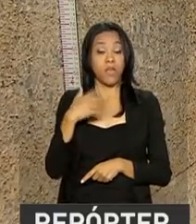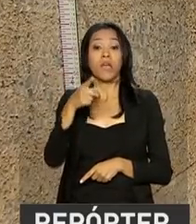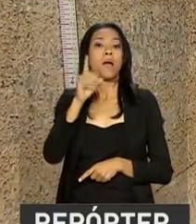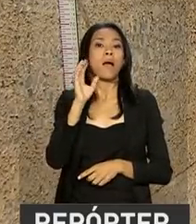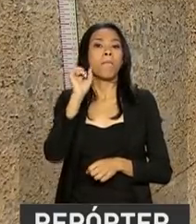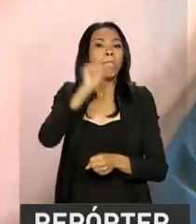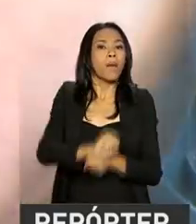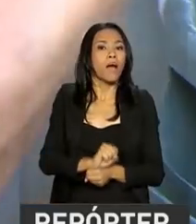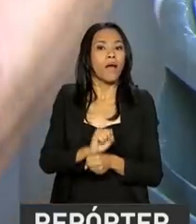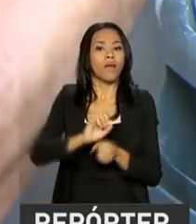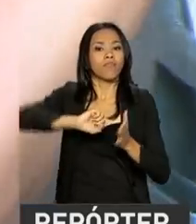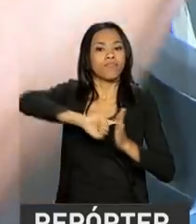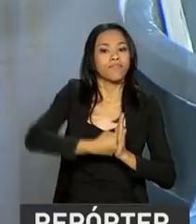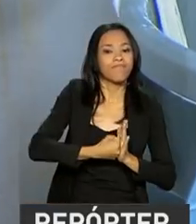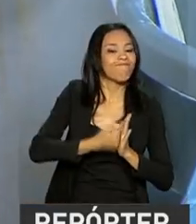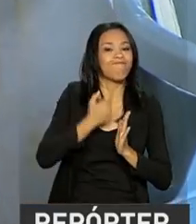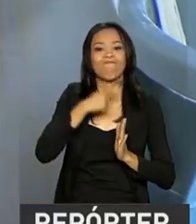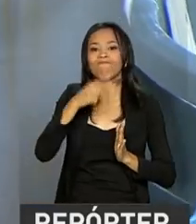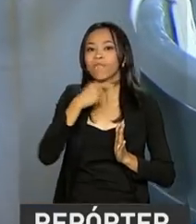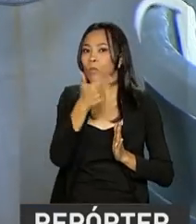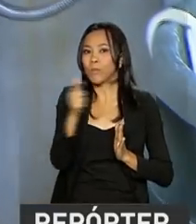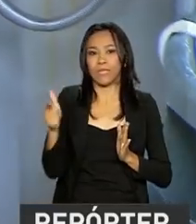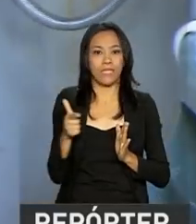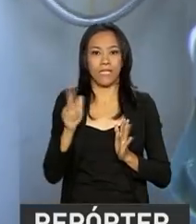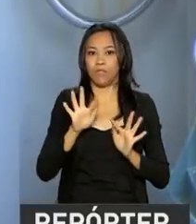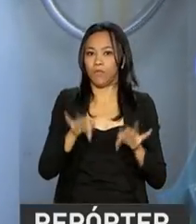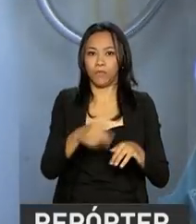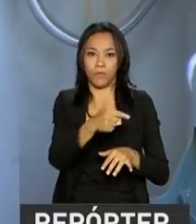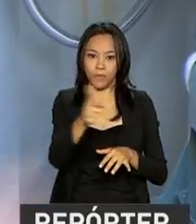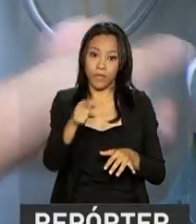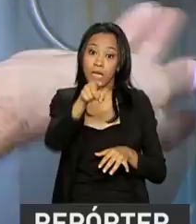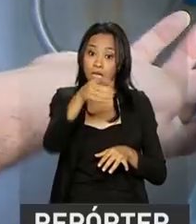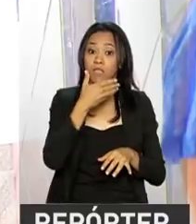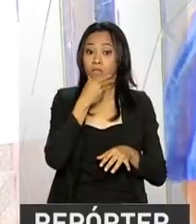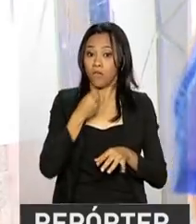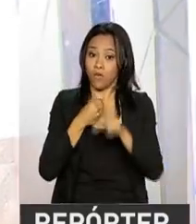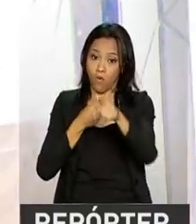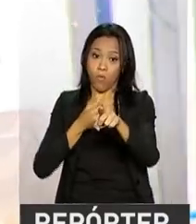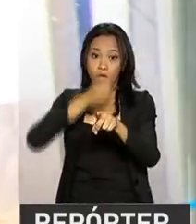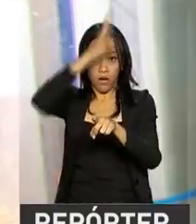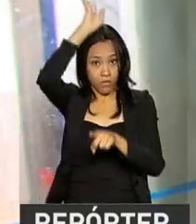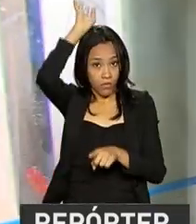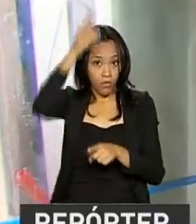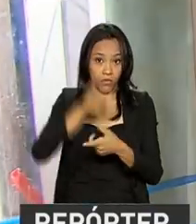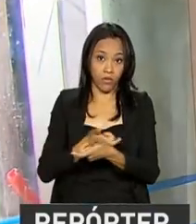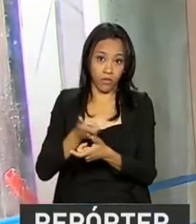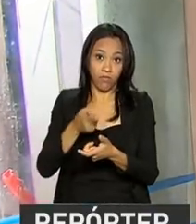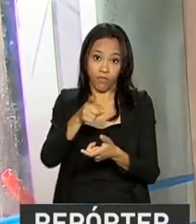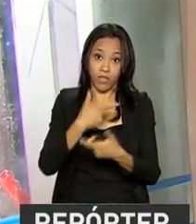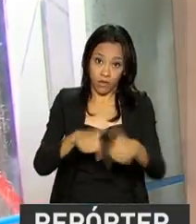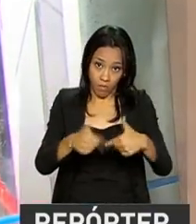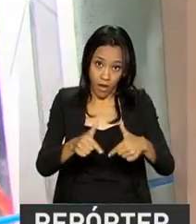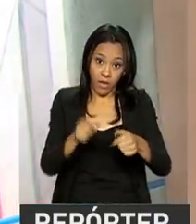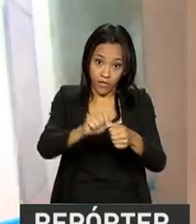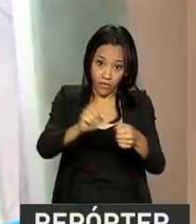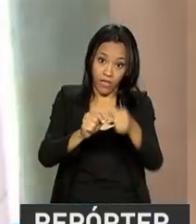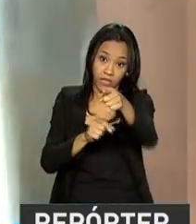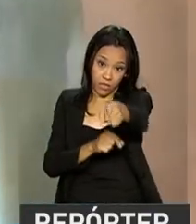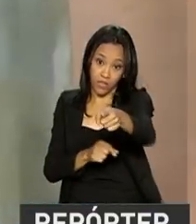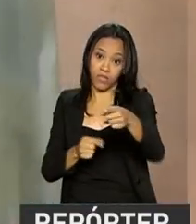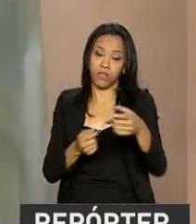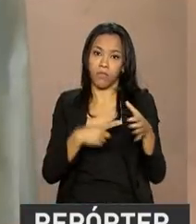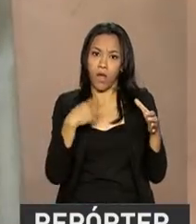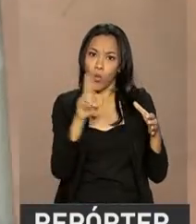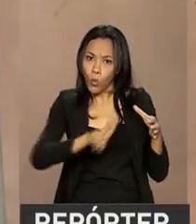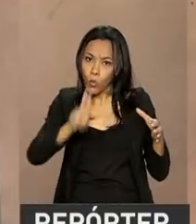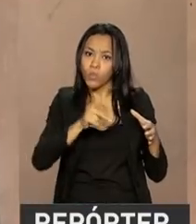para terminar. Enquanto isso, ações como a do bombeiro Josimar e o relatório da ANA ajudam a sociedade